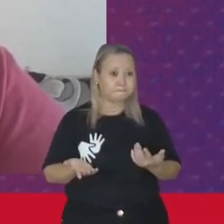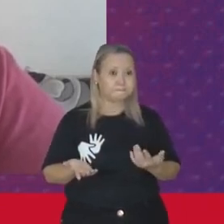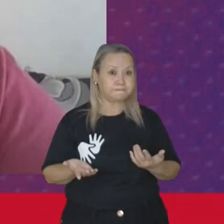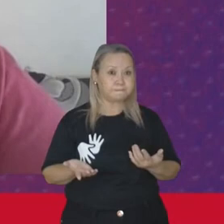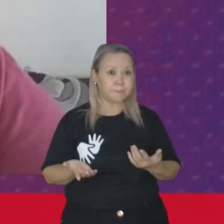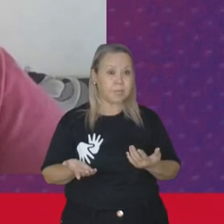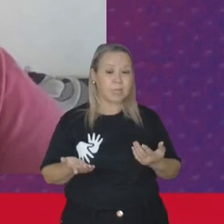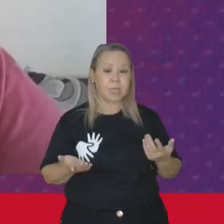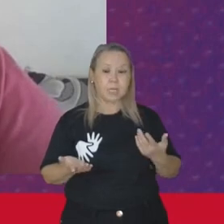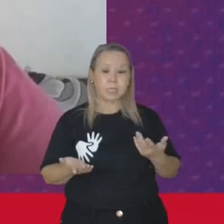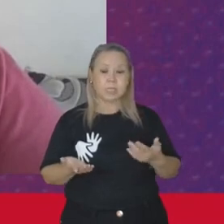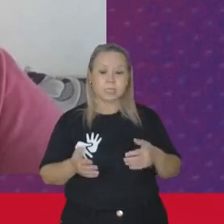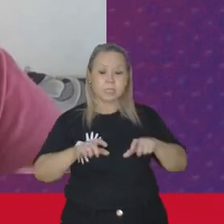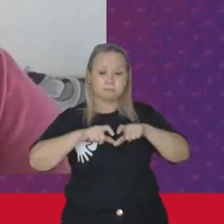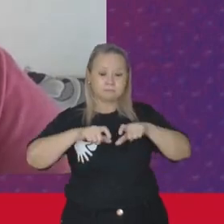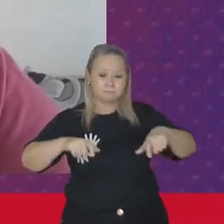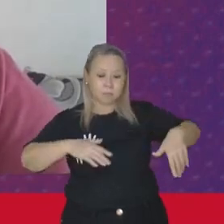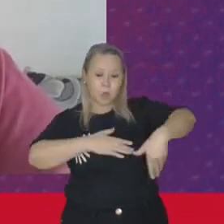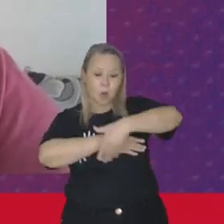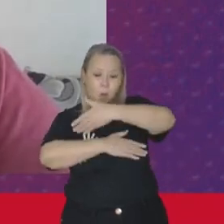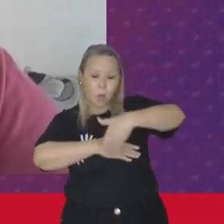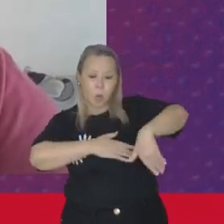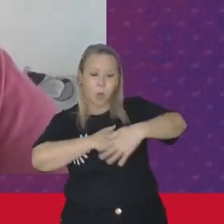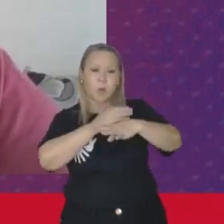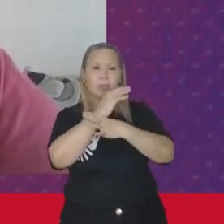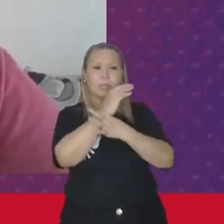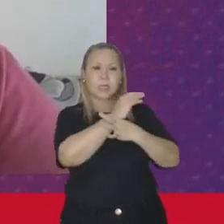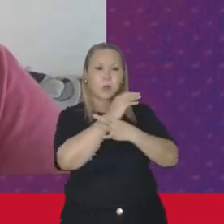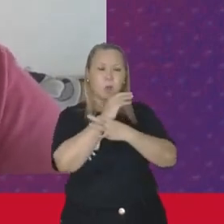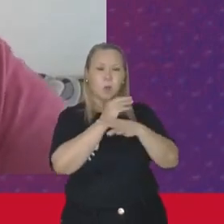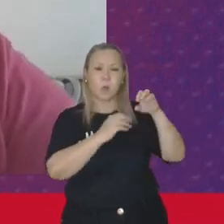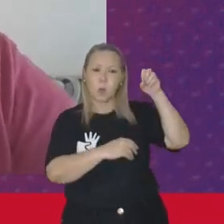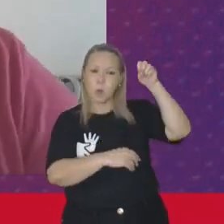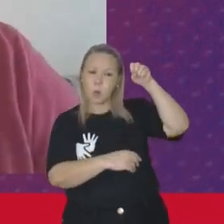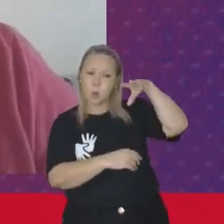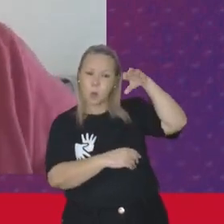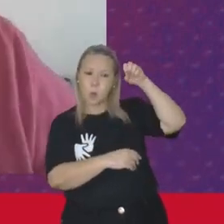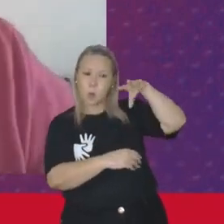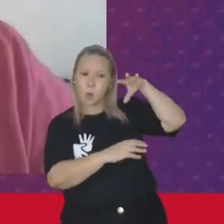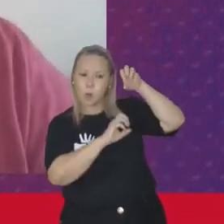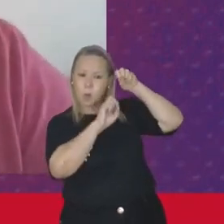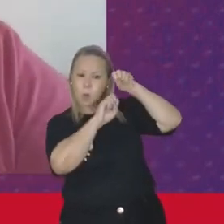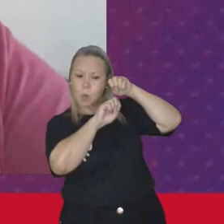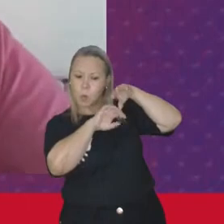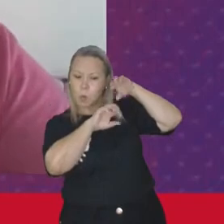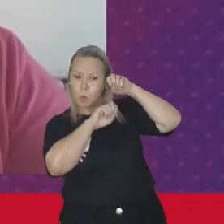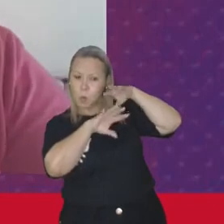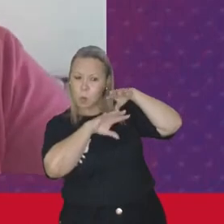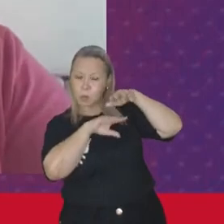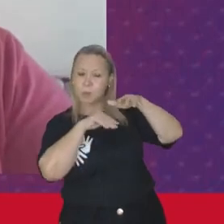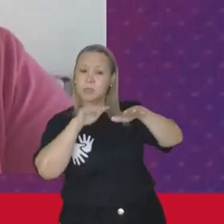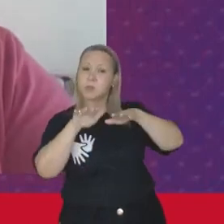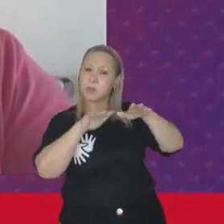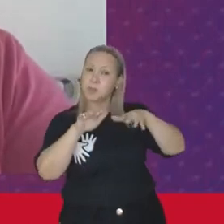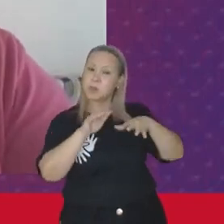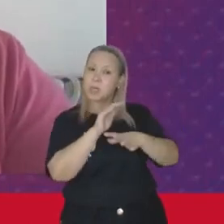de calçadas seguras, bem iluminadas, de espaço onde se movimentar seja